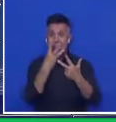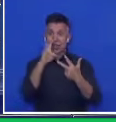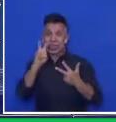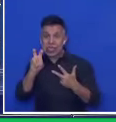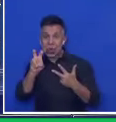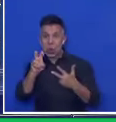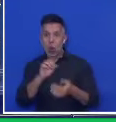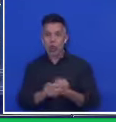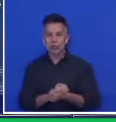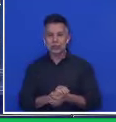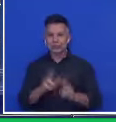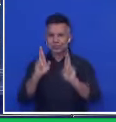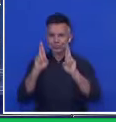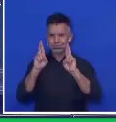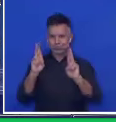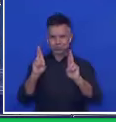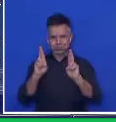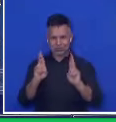35.